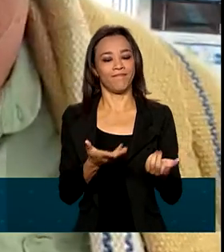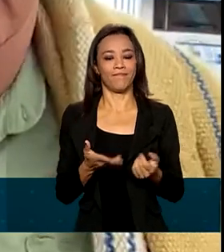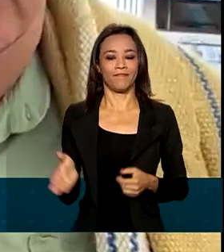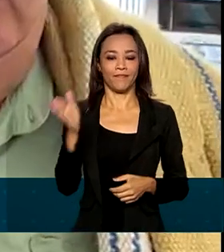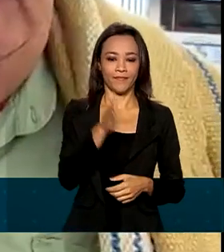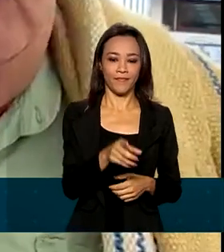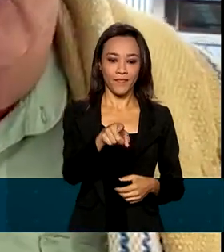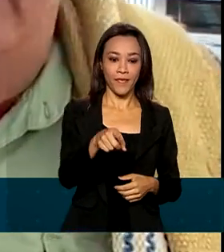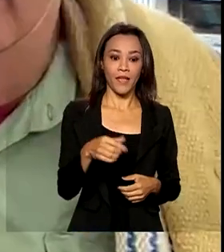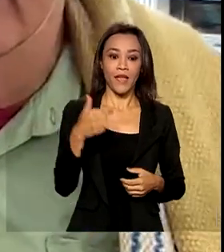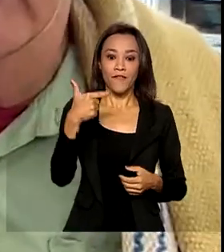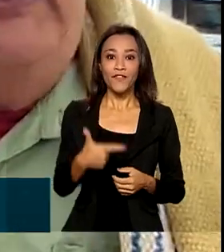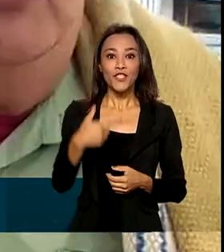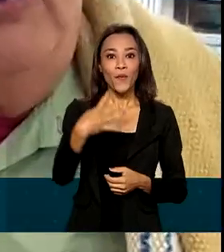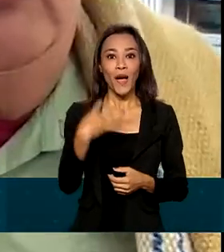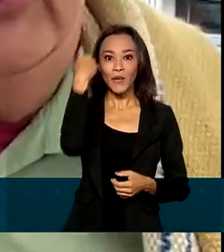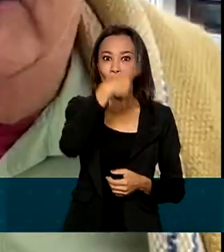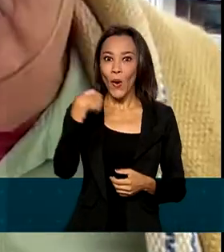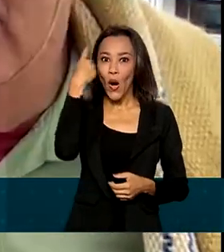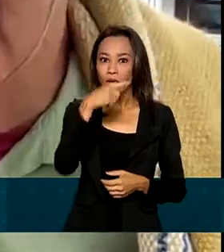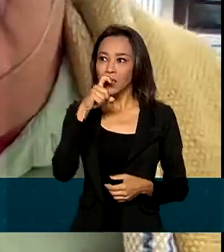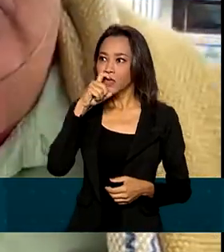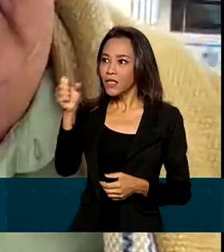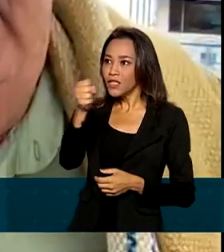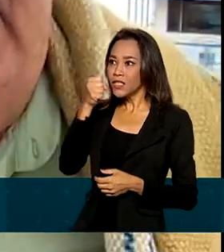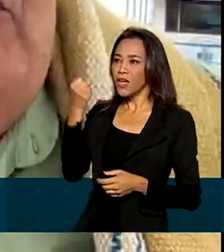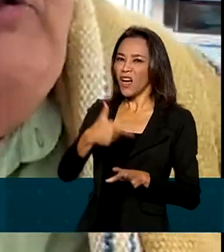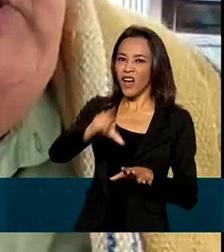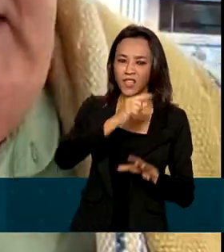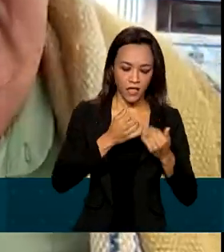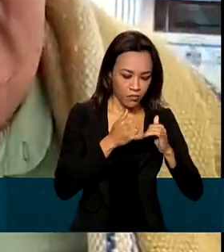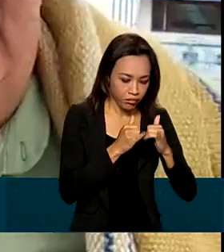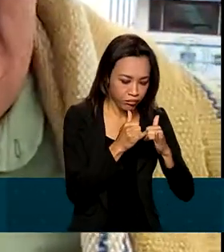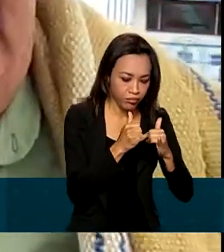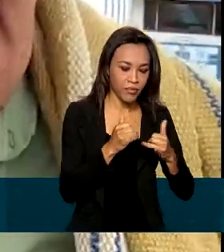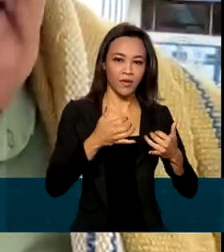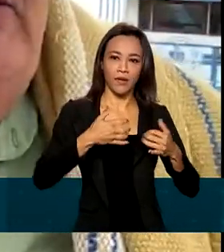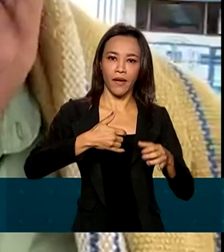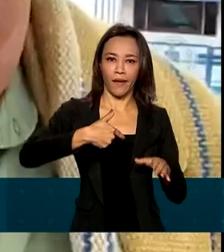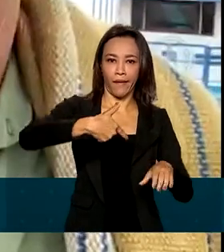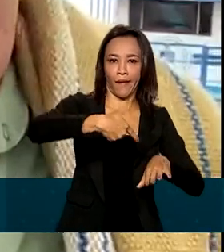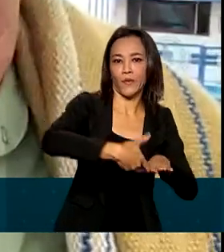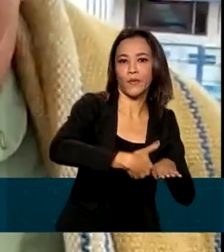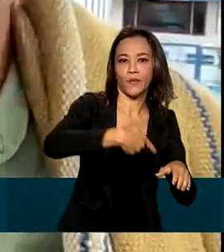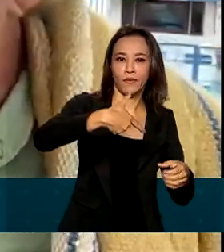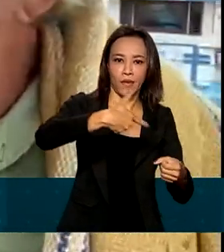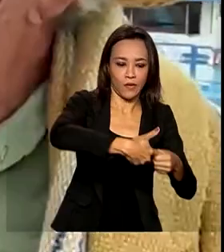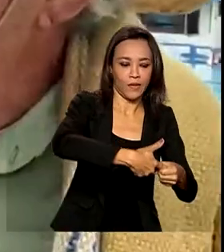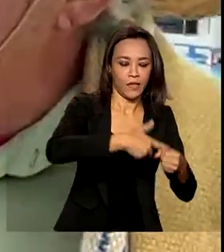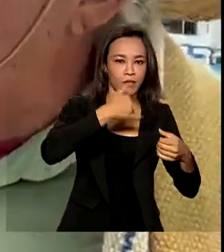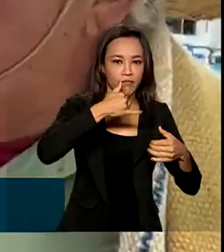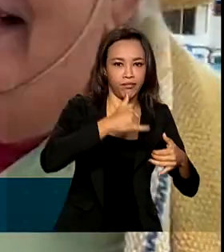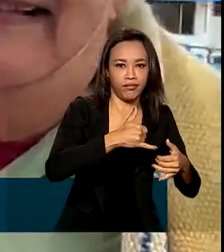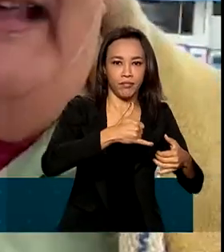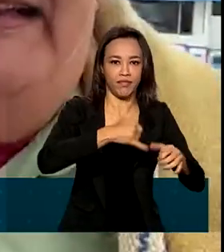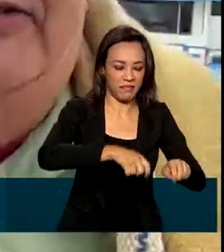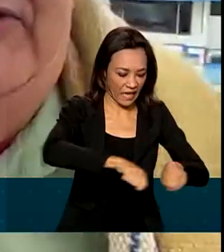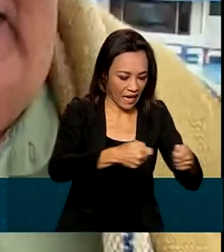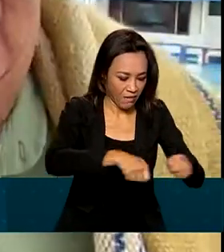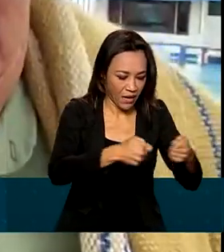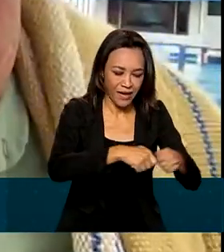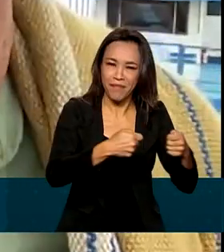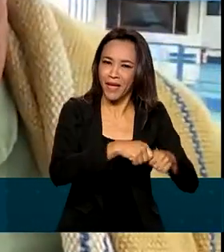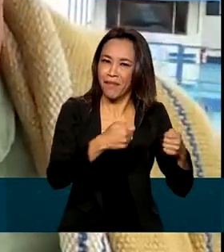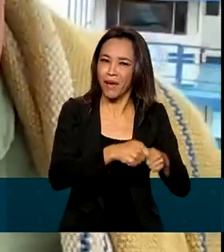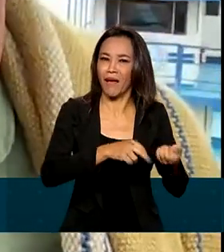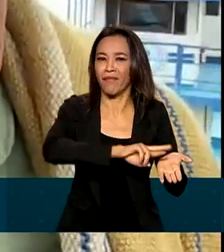Geladeira funcionando 24 horas, antes eu tinha que tocar um gerador, a gasolina, óleo diesel, entendeu? Que vivia pifando, eu tenho dezenas